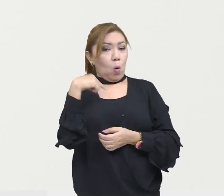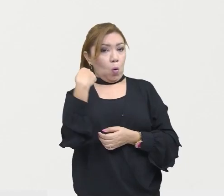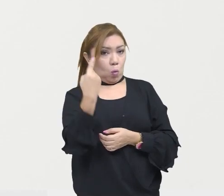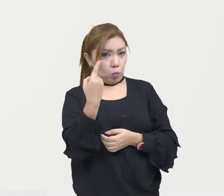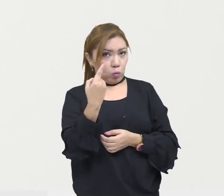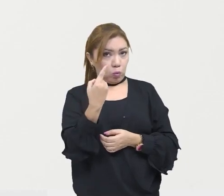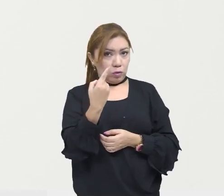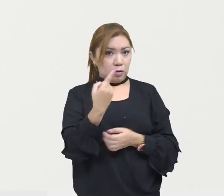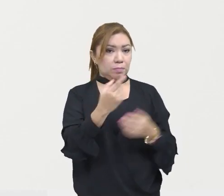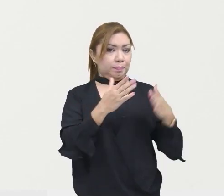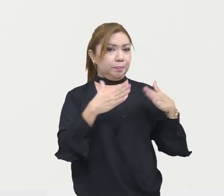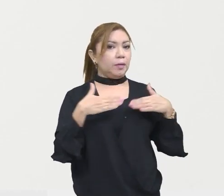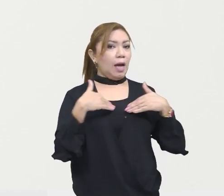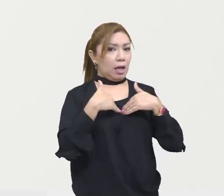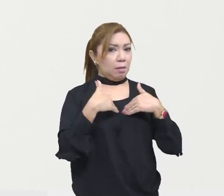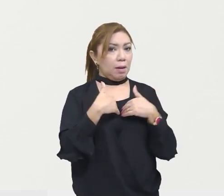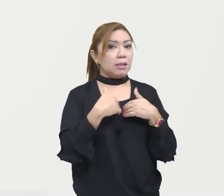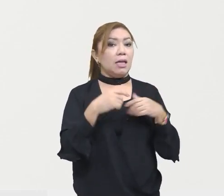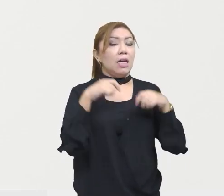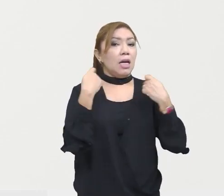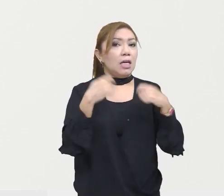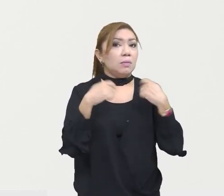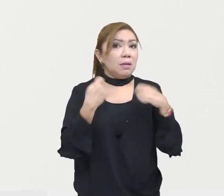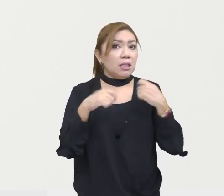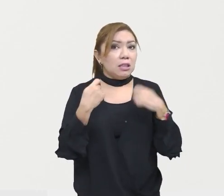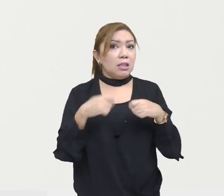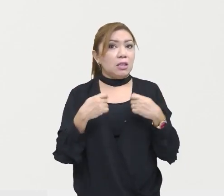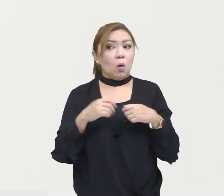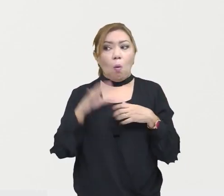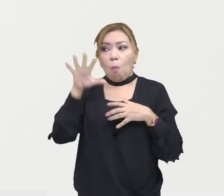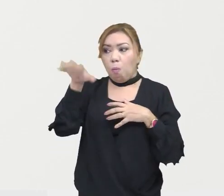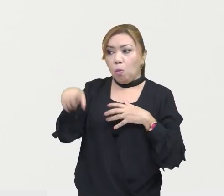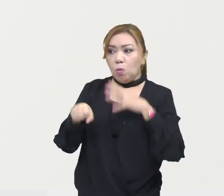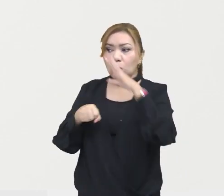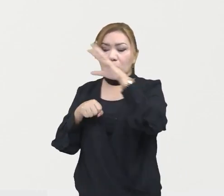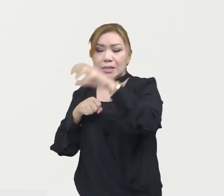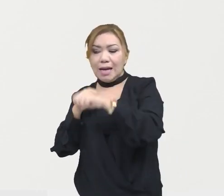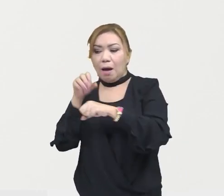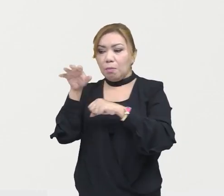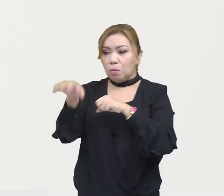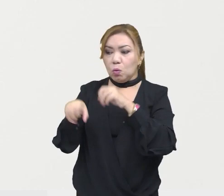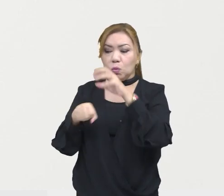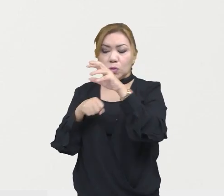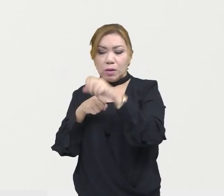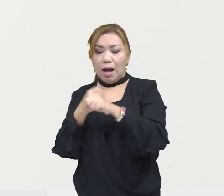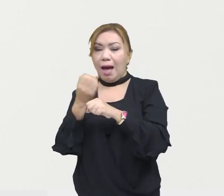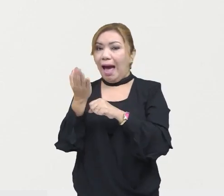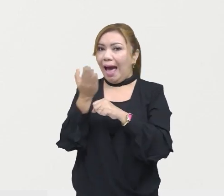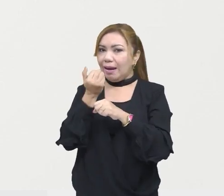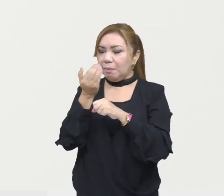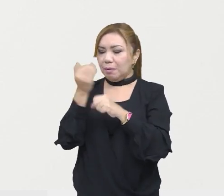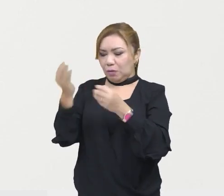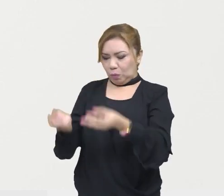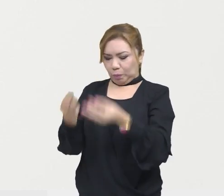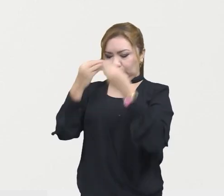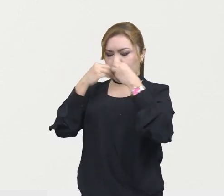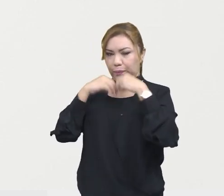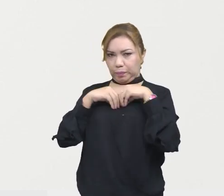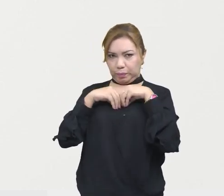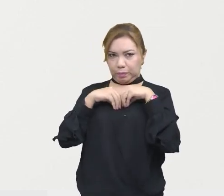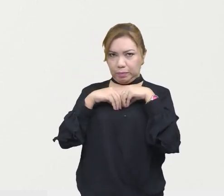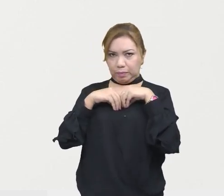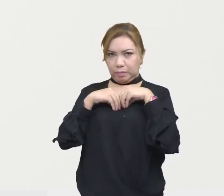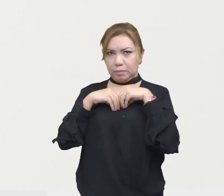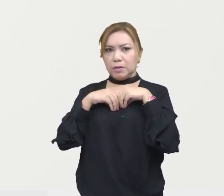heterotróficos. Não produzem seu alimento, precisam buscar alimentos no ambiente em que vivem. São a maioria, né,